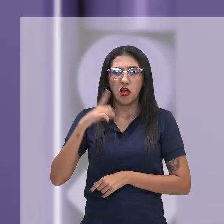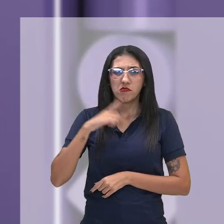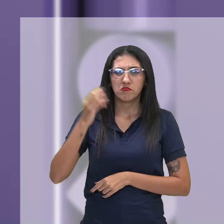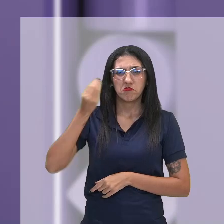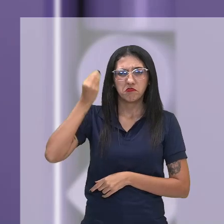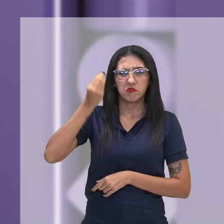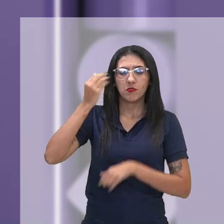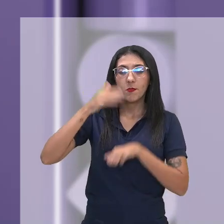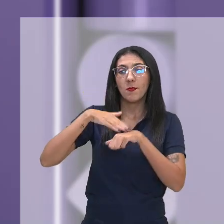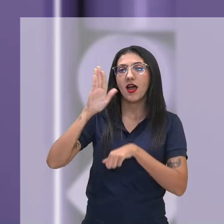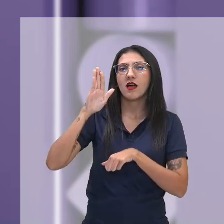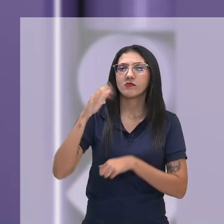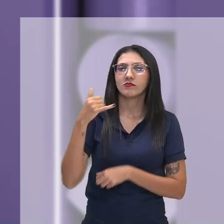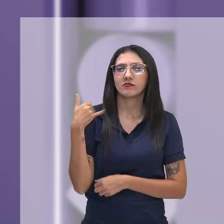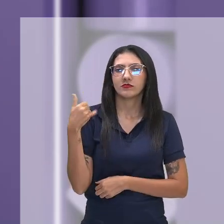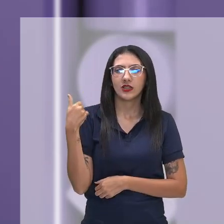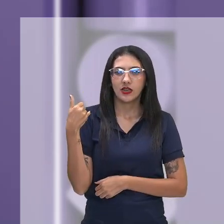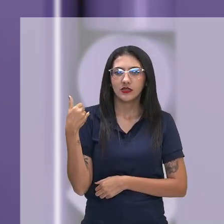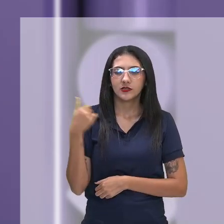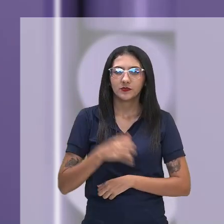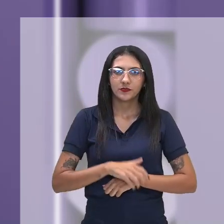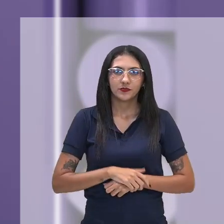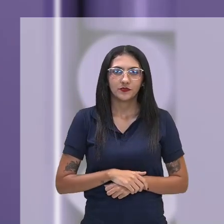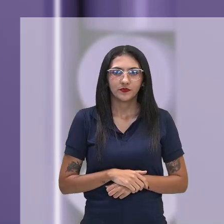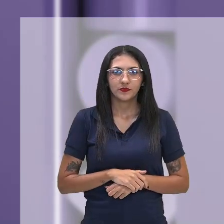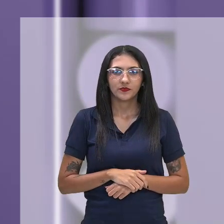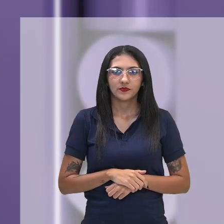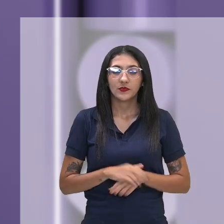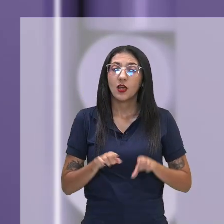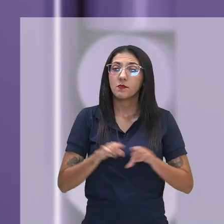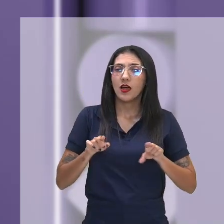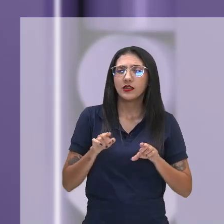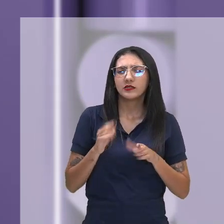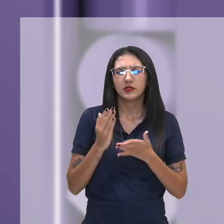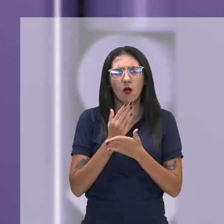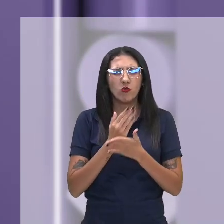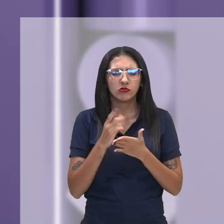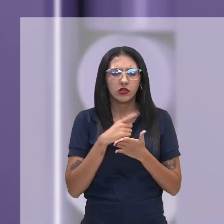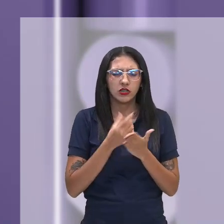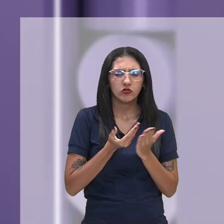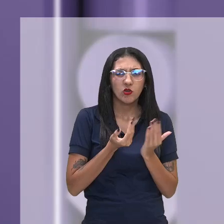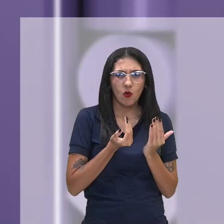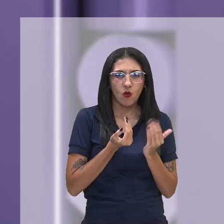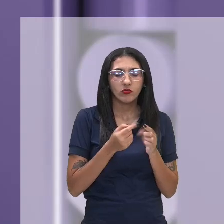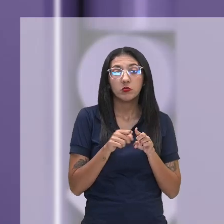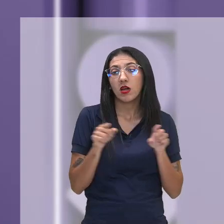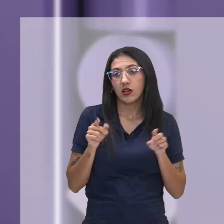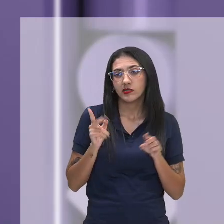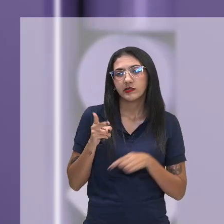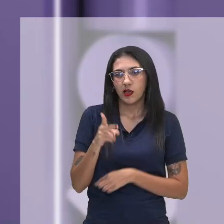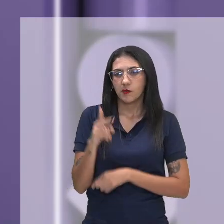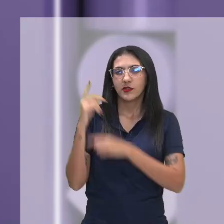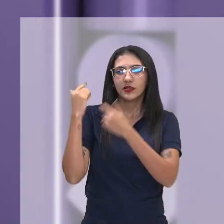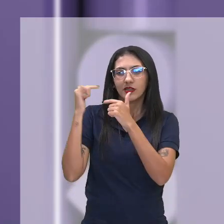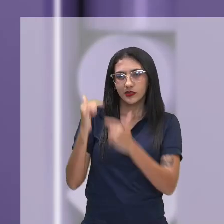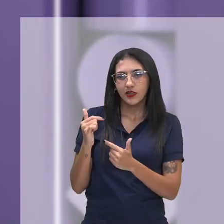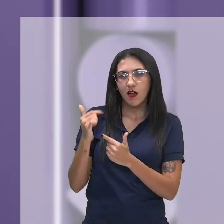de vida, né? Embora também se encontram caciques e pajés jovens, né? Mas geralmente são escolhidos entre